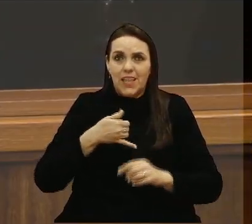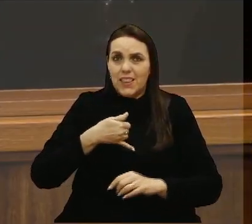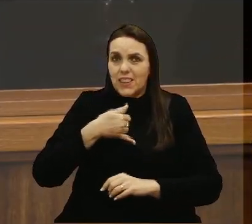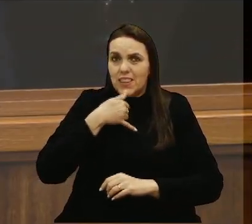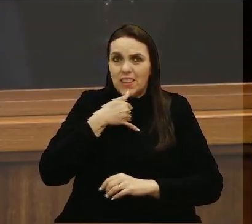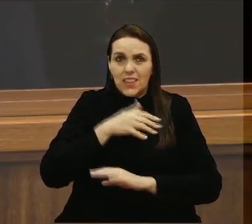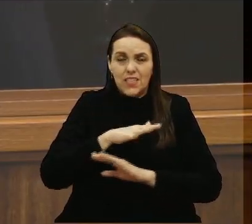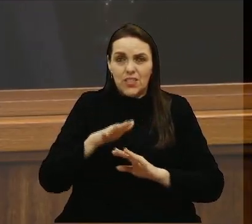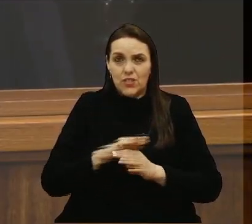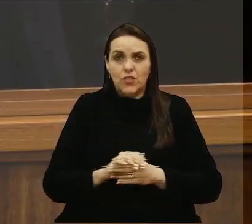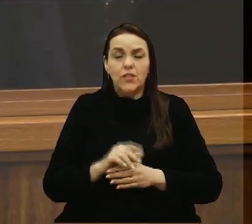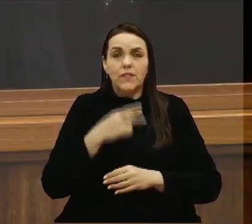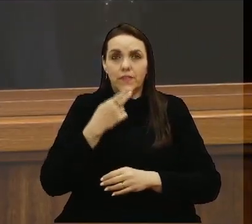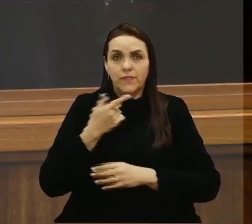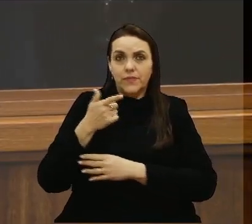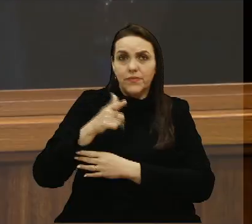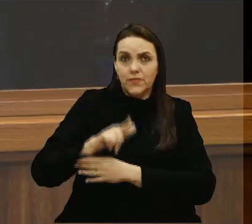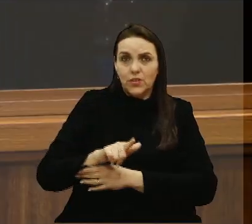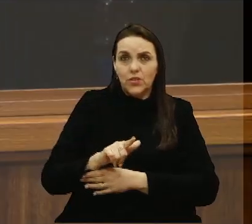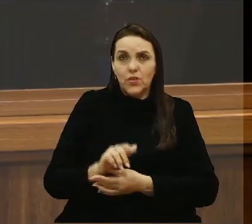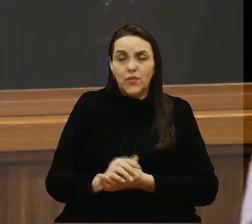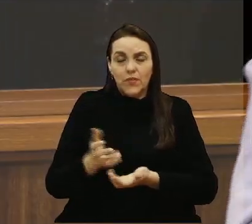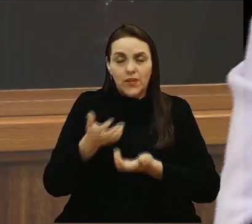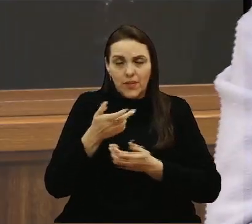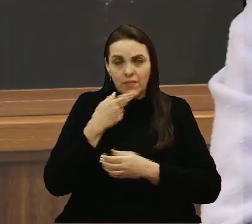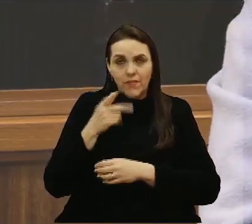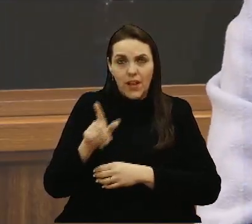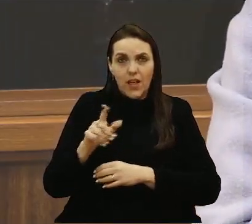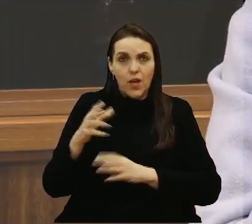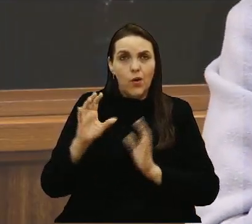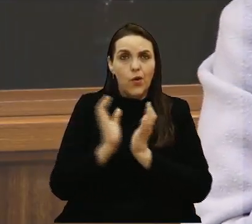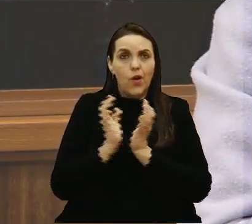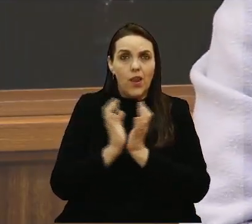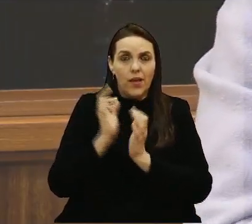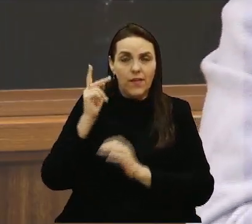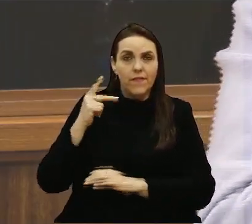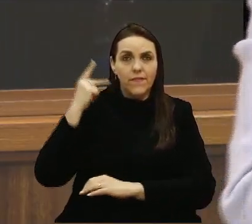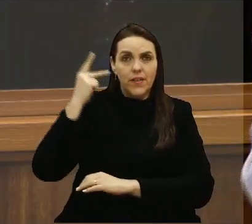mais uma vez, eu queria agora citar um colega vereador,